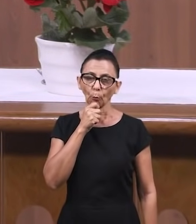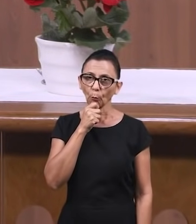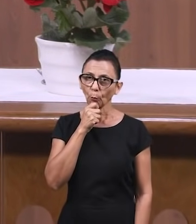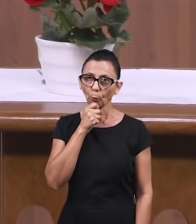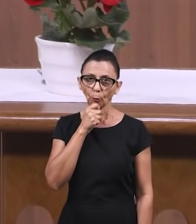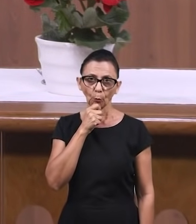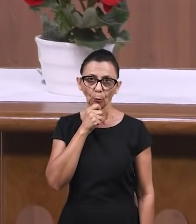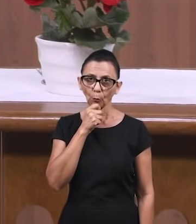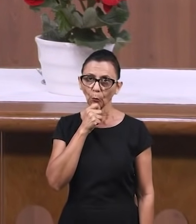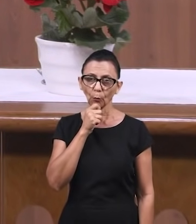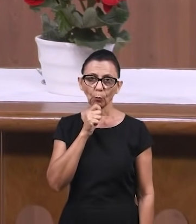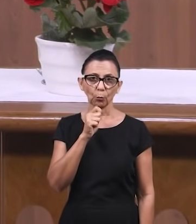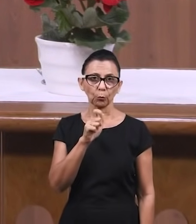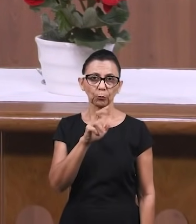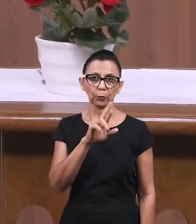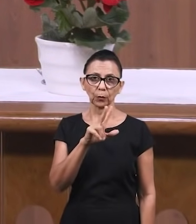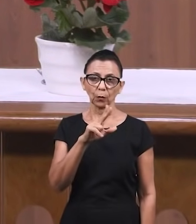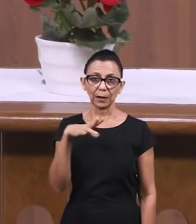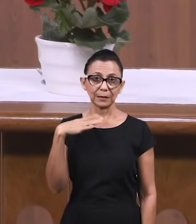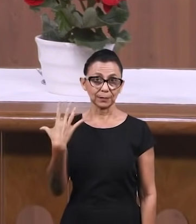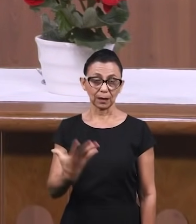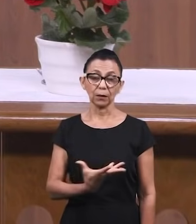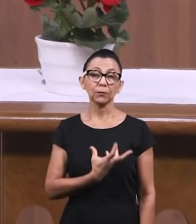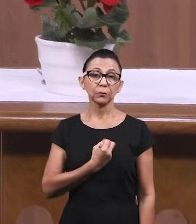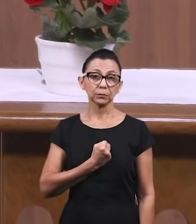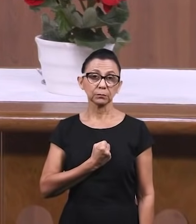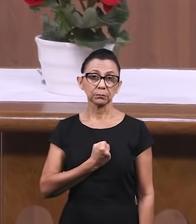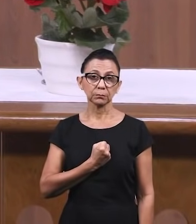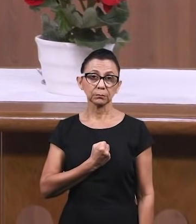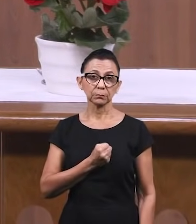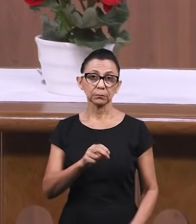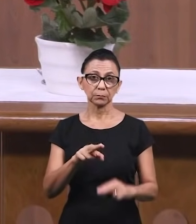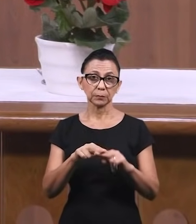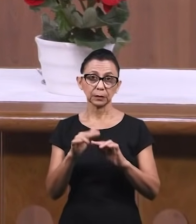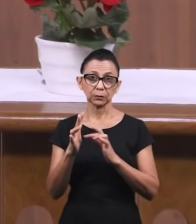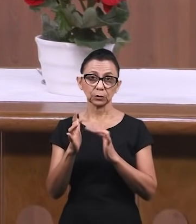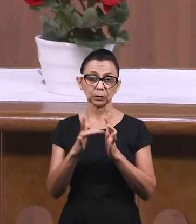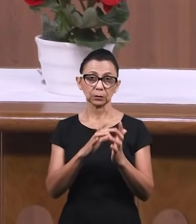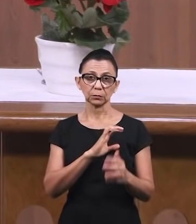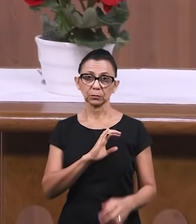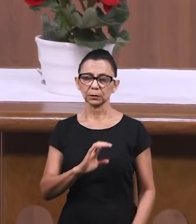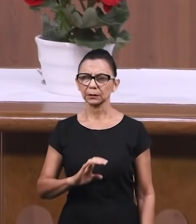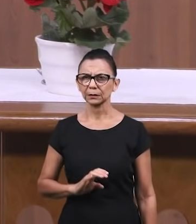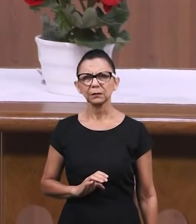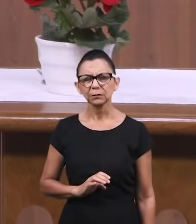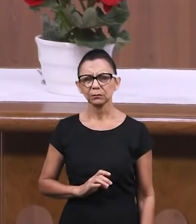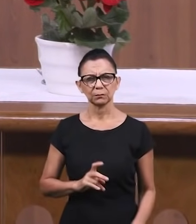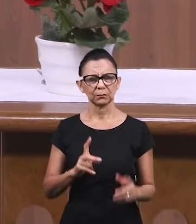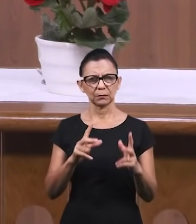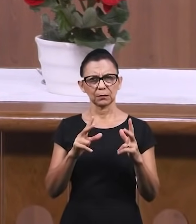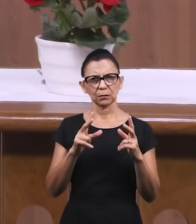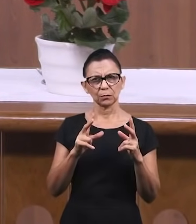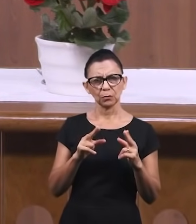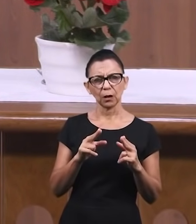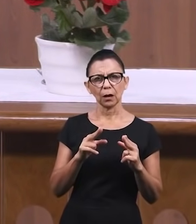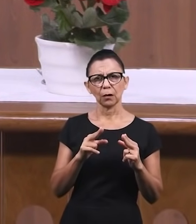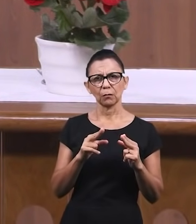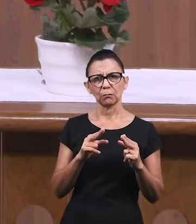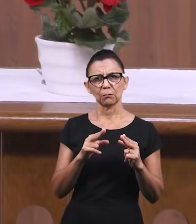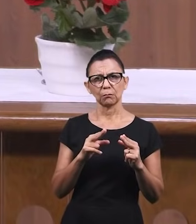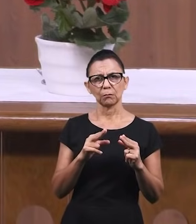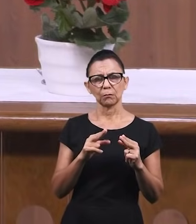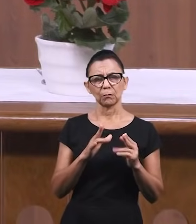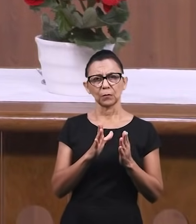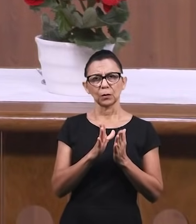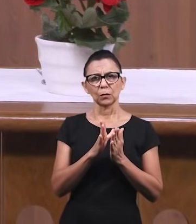é um salvo pelo Senhor, como Saulo no caminho de Damasco,